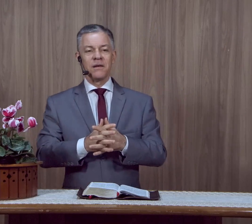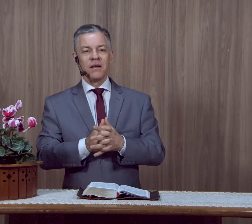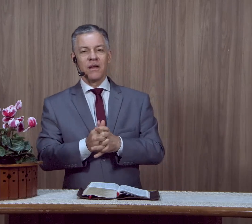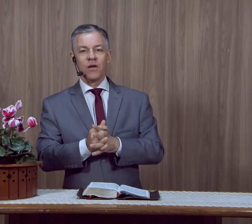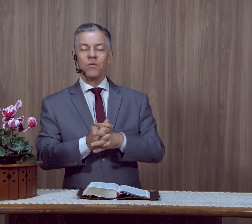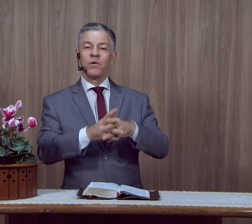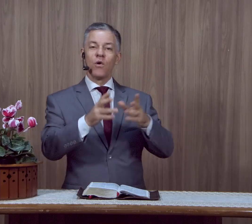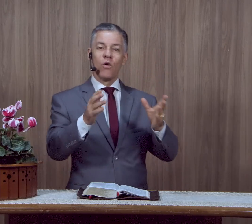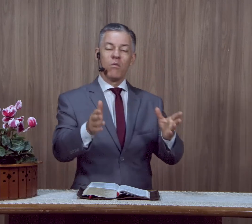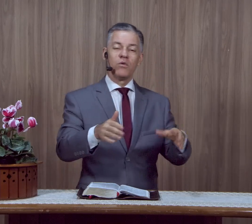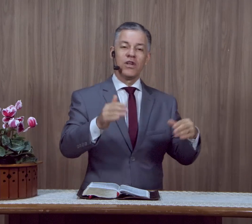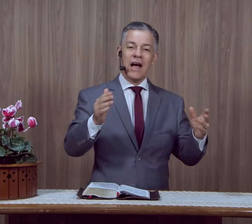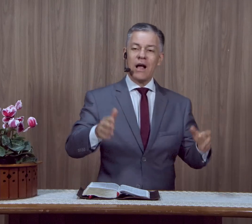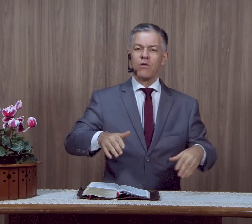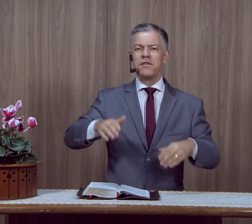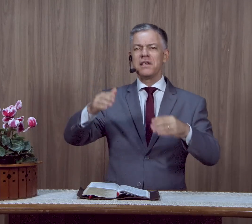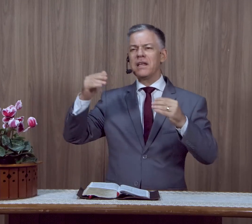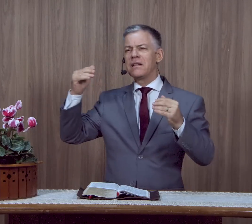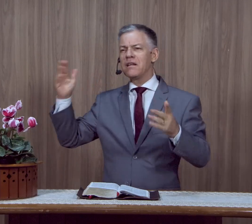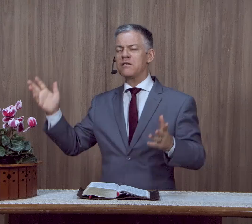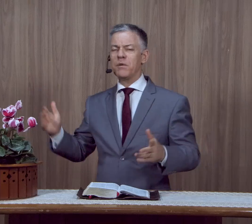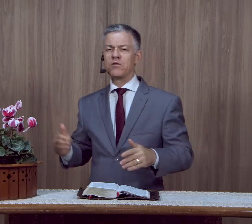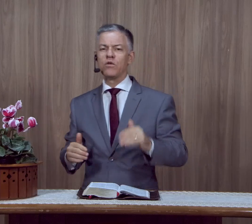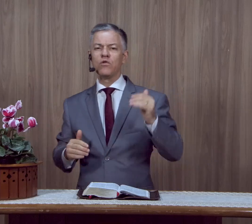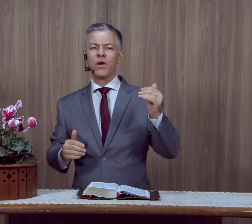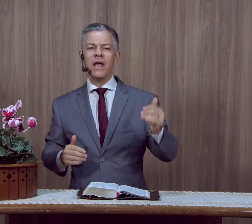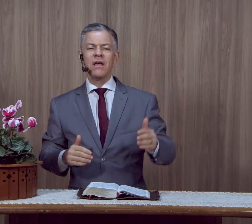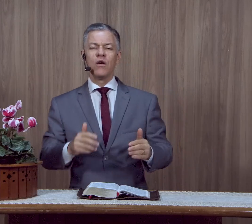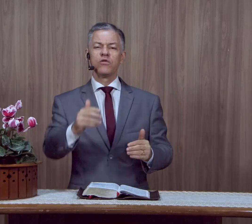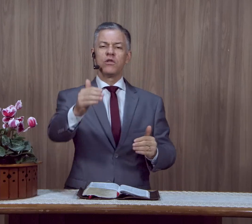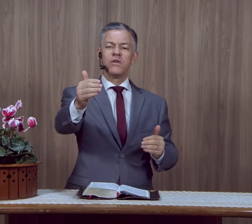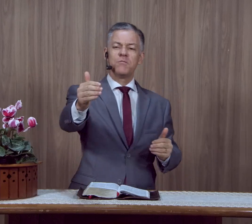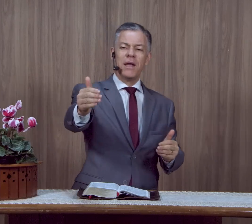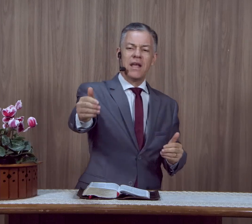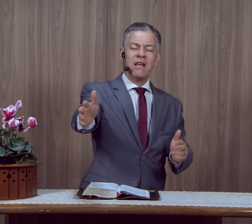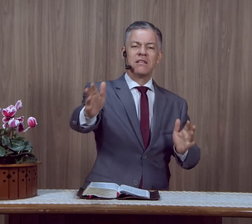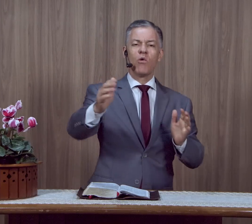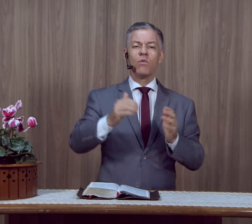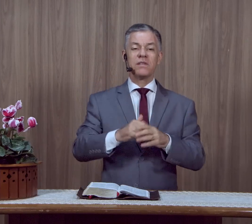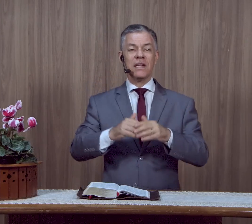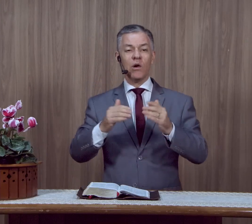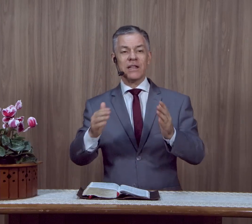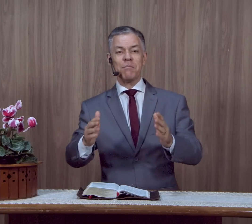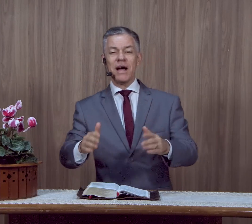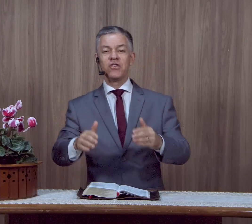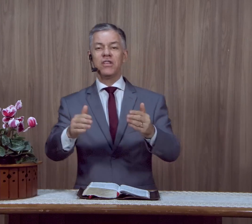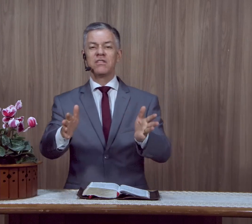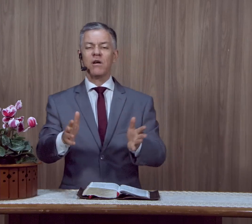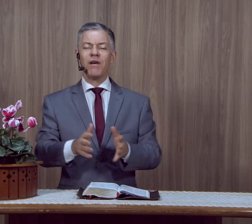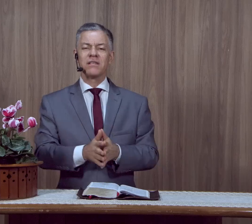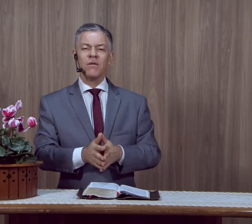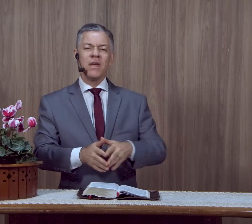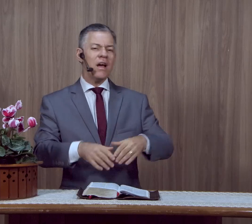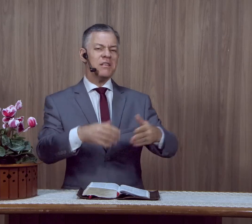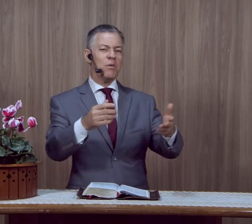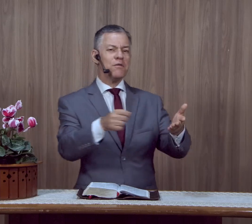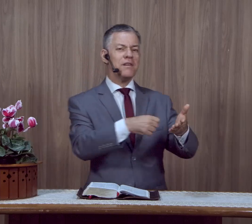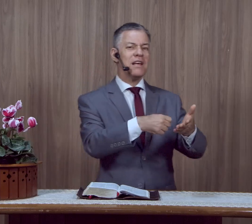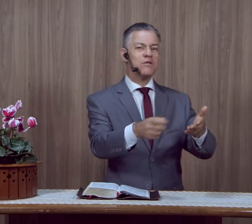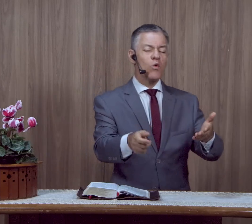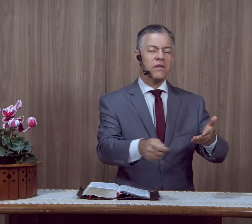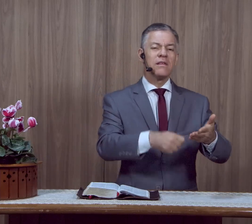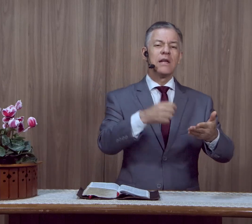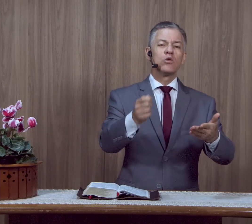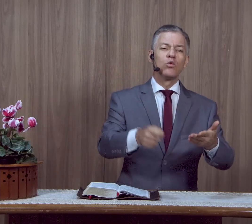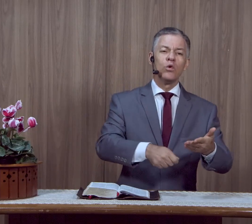crianças. Eu como diácono visitei tantas pessoas, orei, o Senhor deu uma experiência, algumas até na hora da partida de salvação. Aí você pode